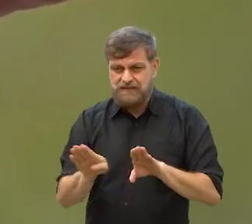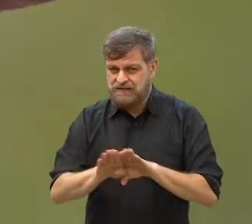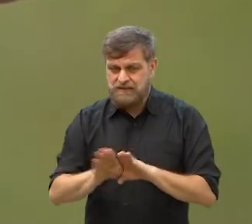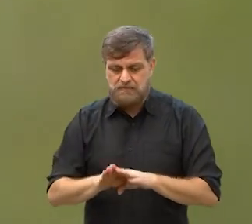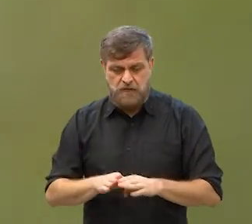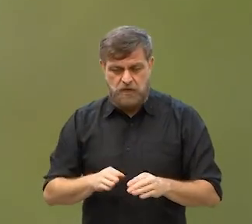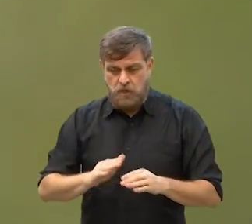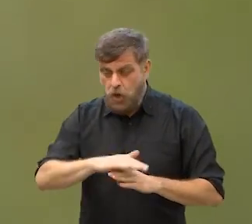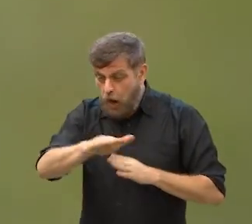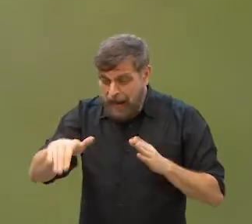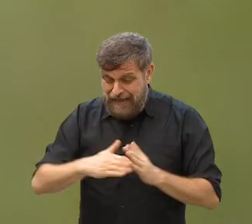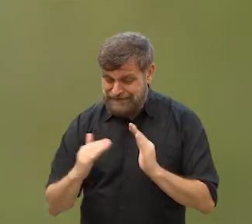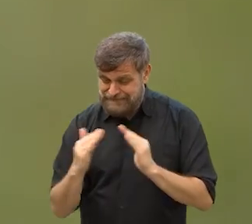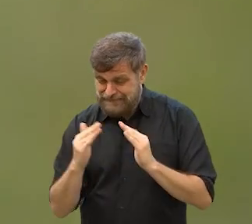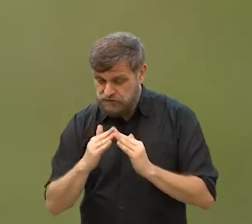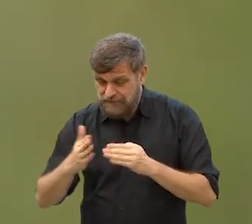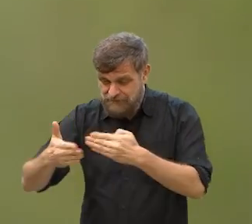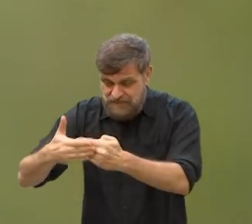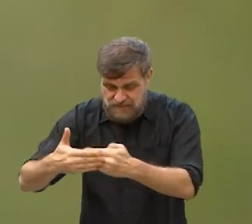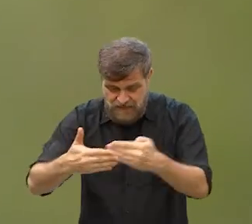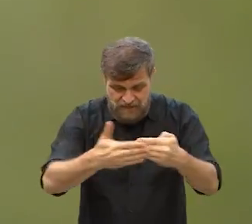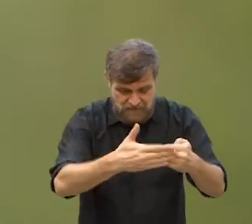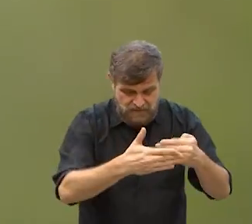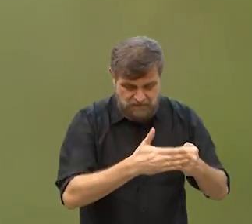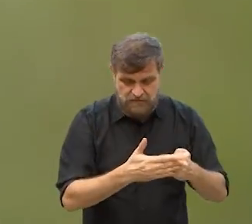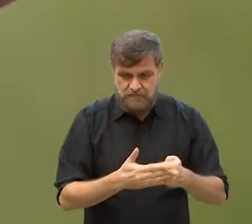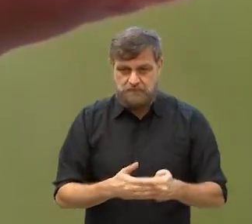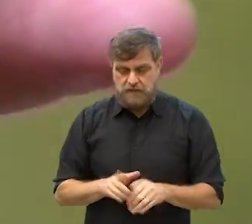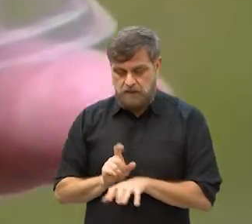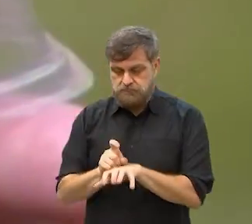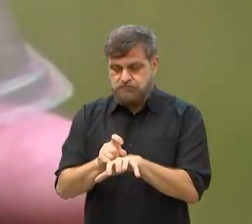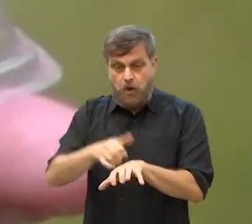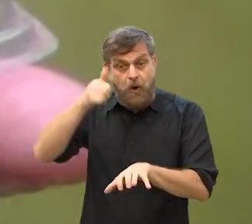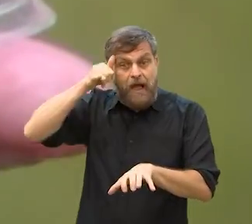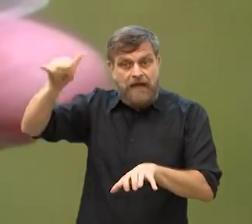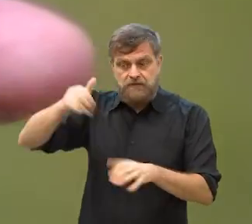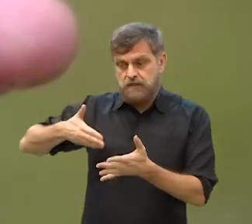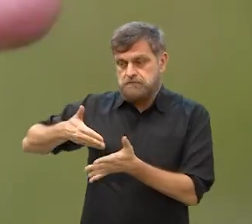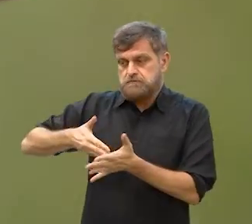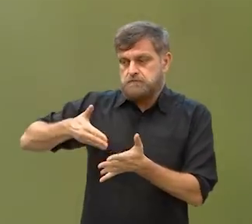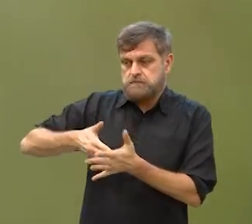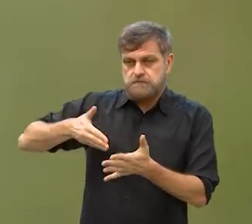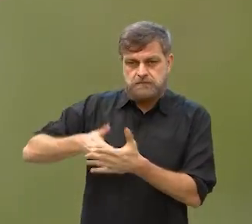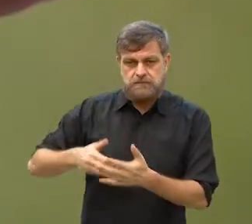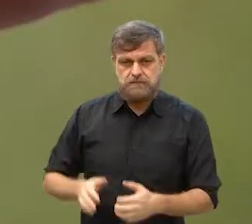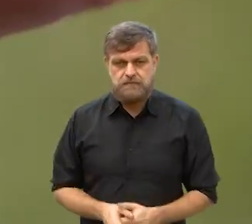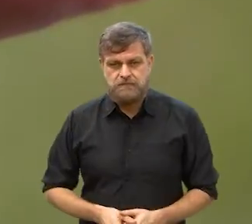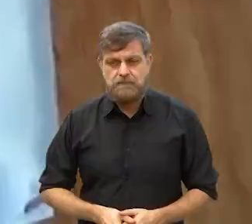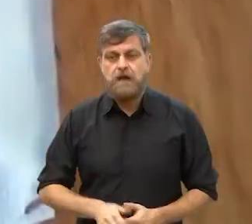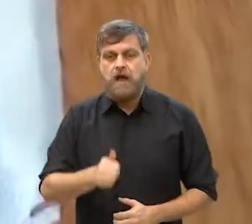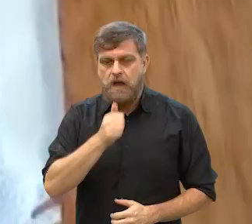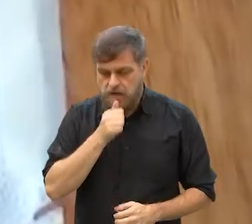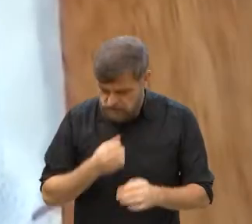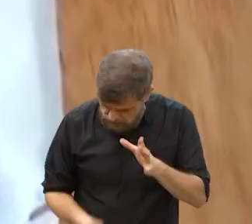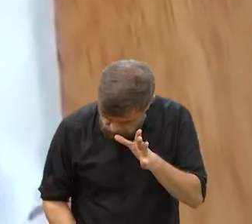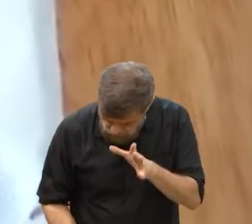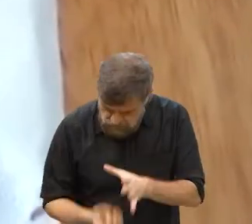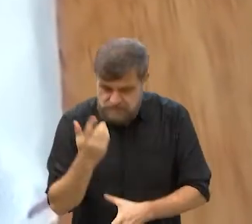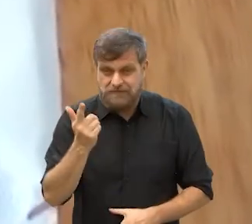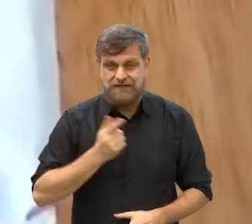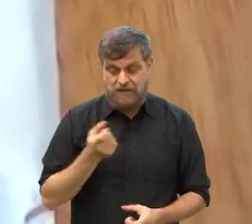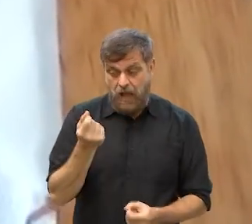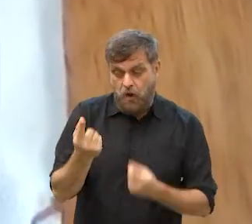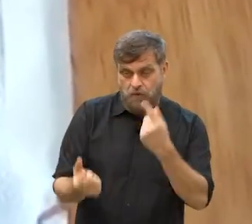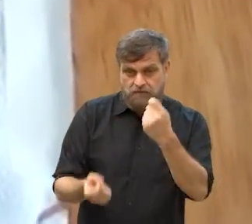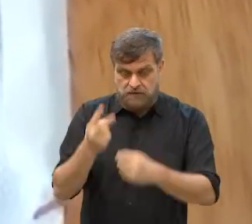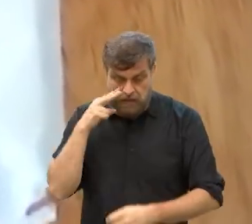de cozinha, para evitar a entrada dos escorpiões. E ainda assim, de vez em quando,